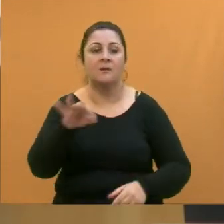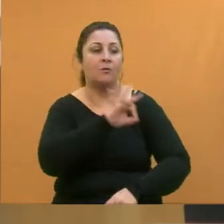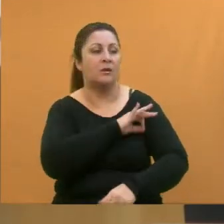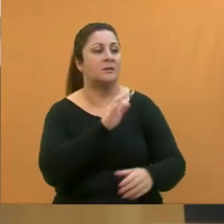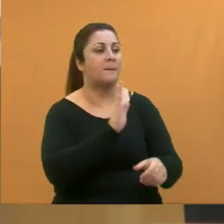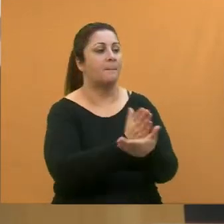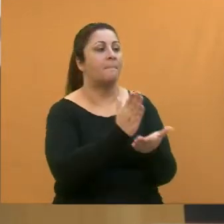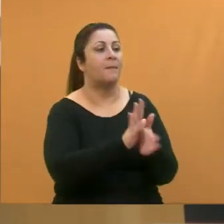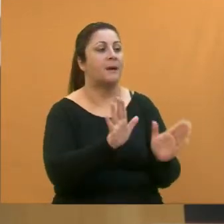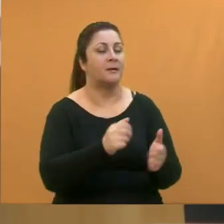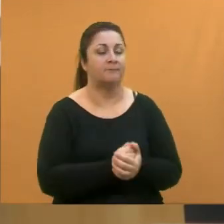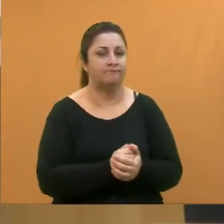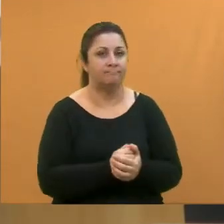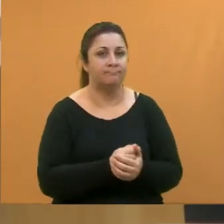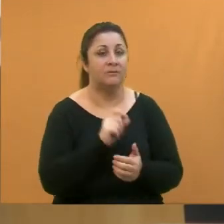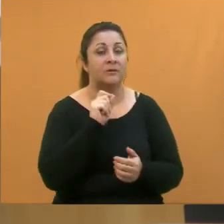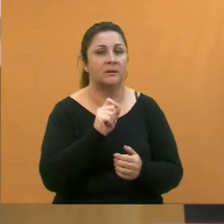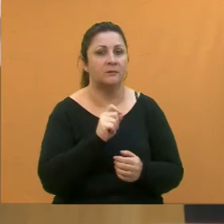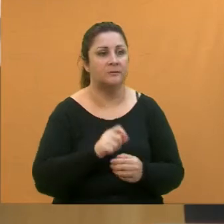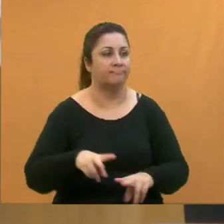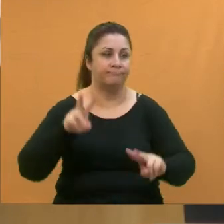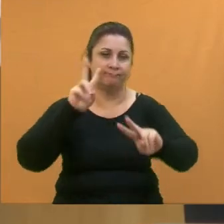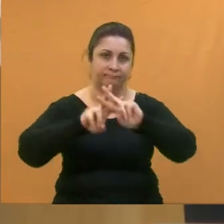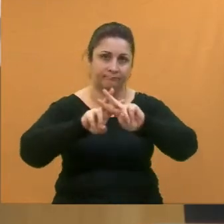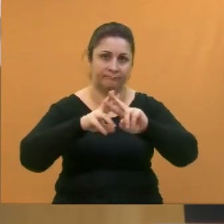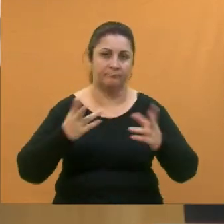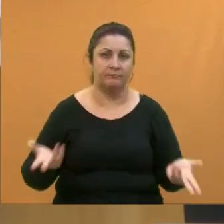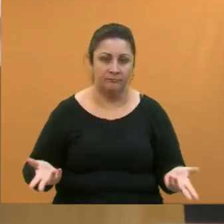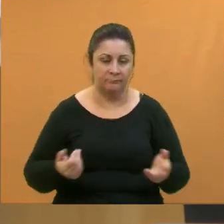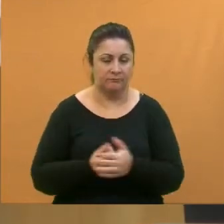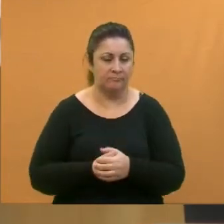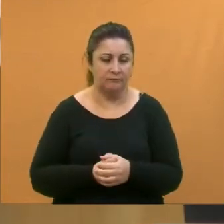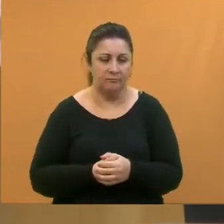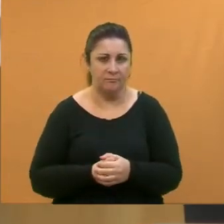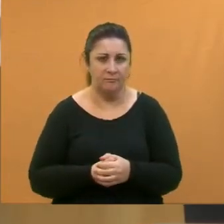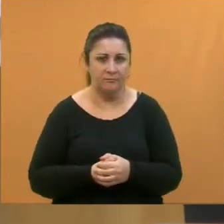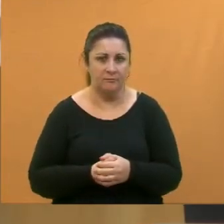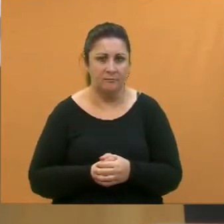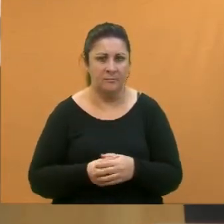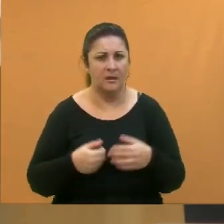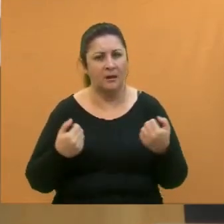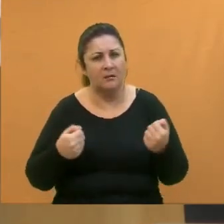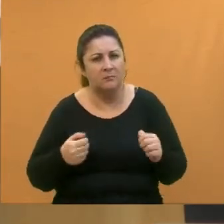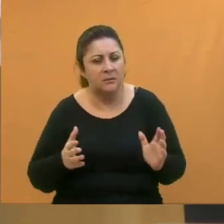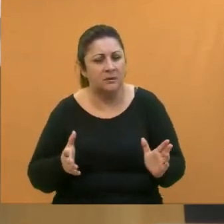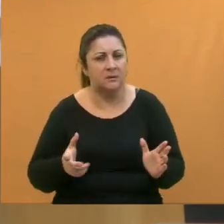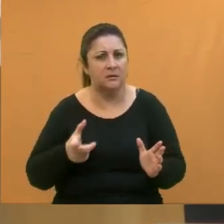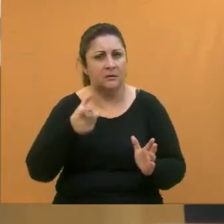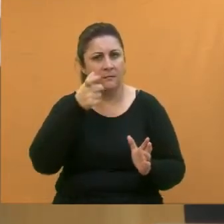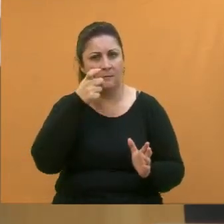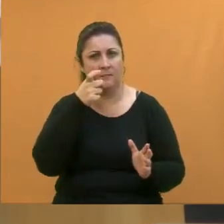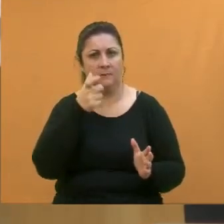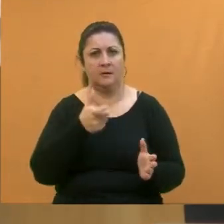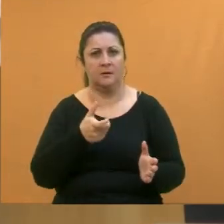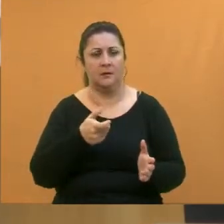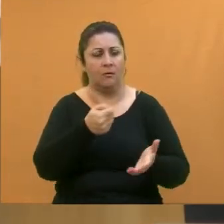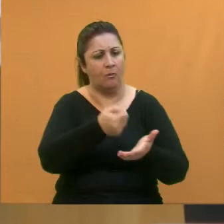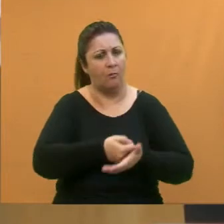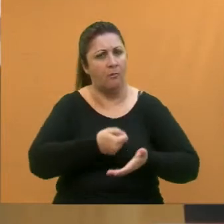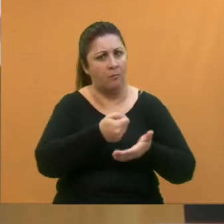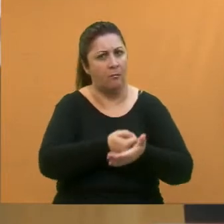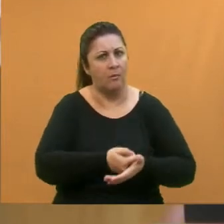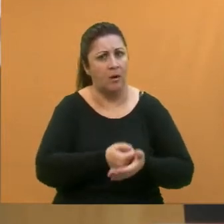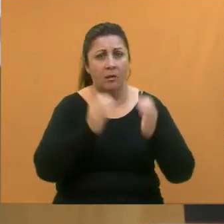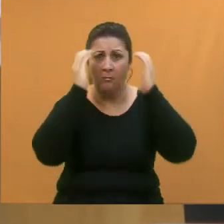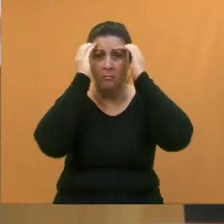você? Vai apreender. Então, minha gente, nós temos que ir na linha de exigir que se cumpra o que